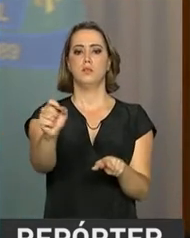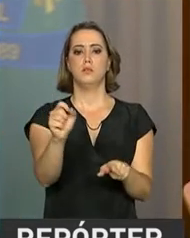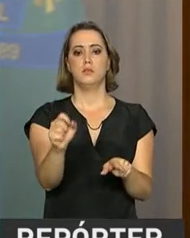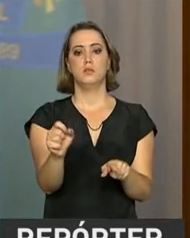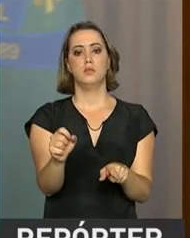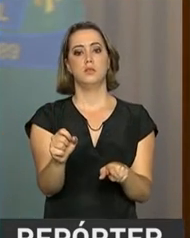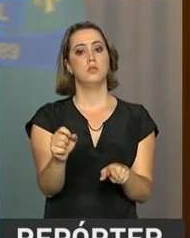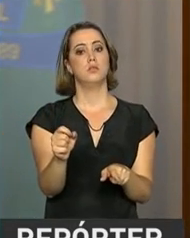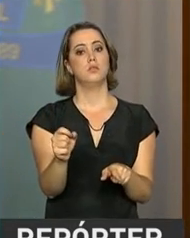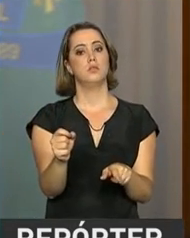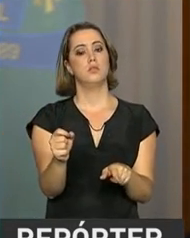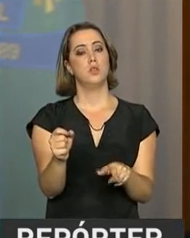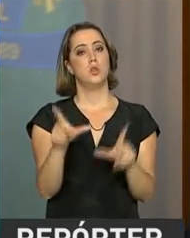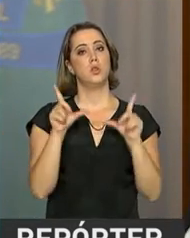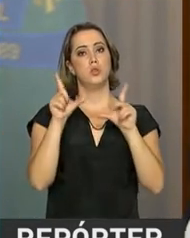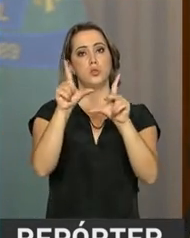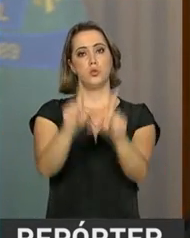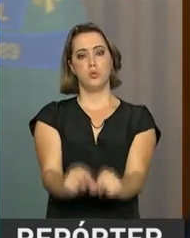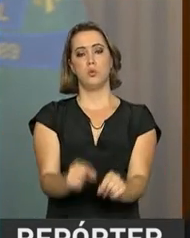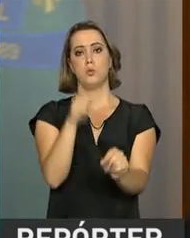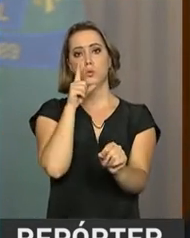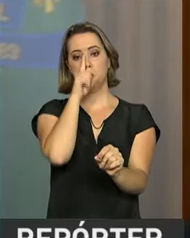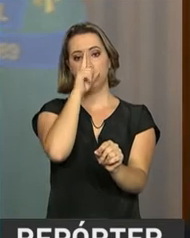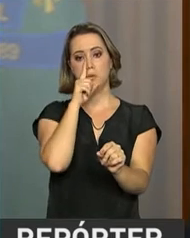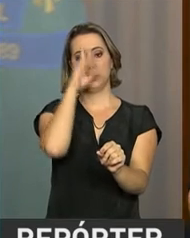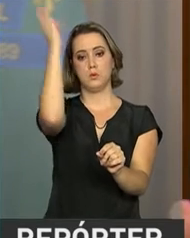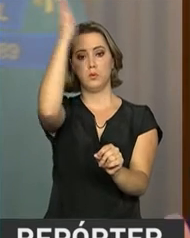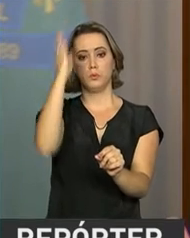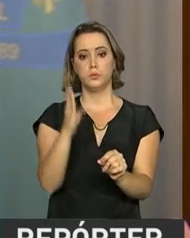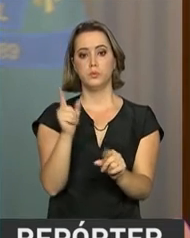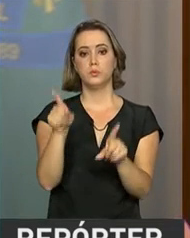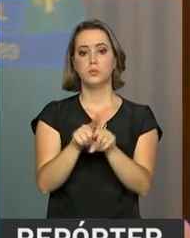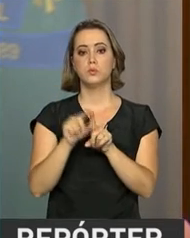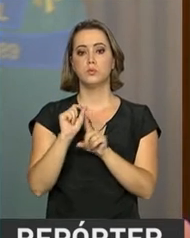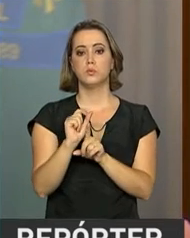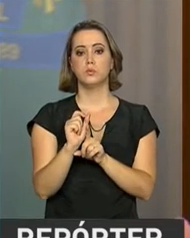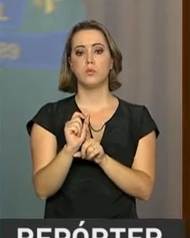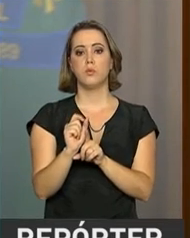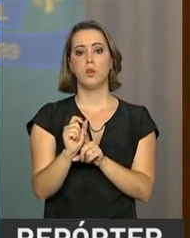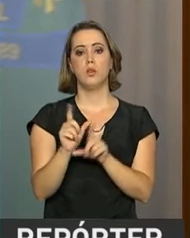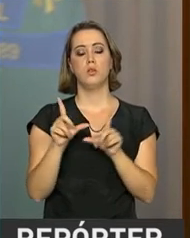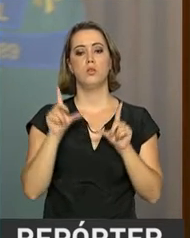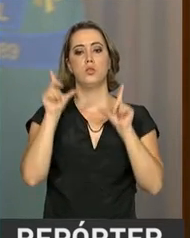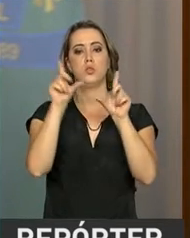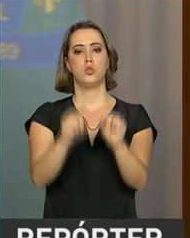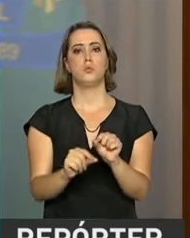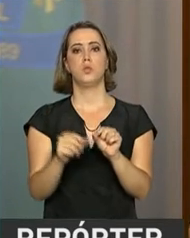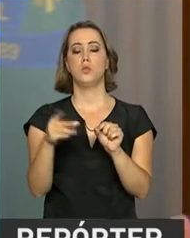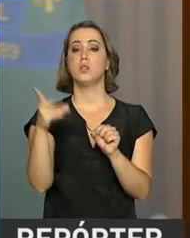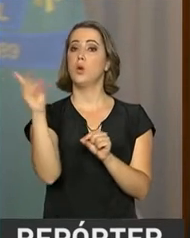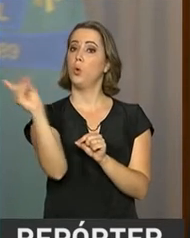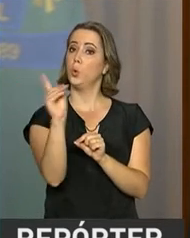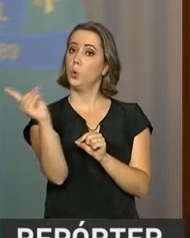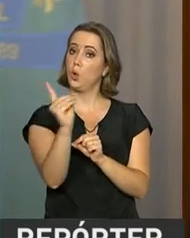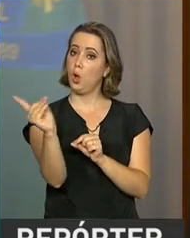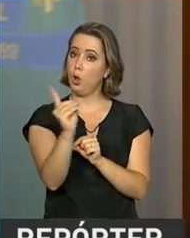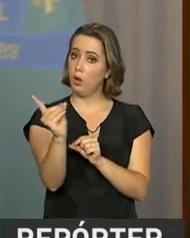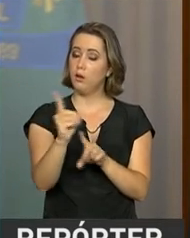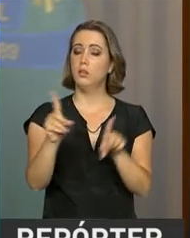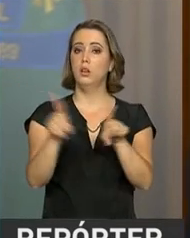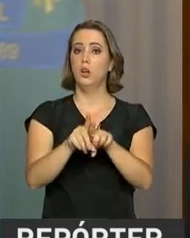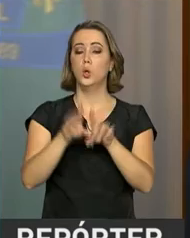o risco brasil a queda do dólar tudo isto é uma mensagem